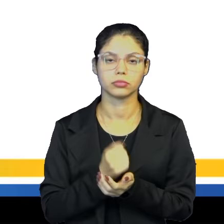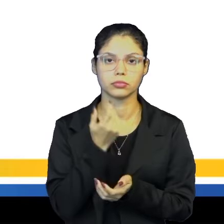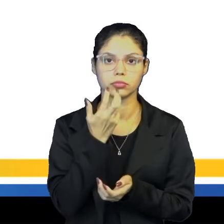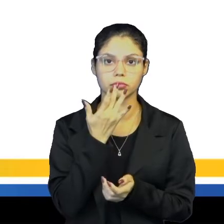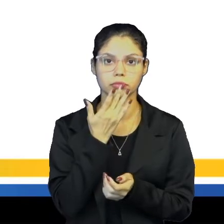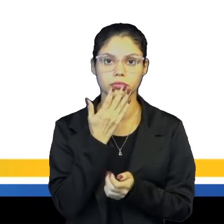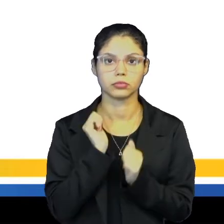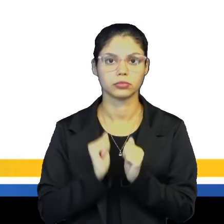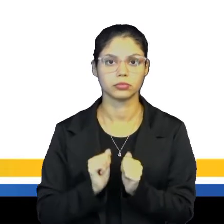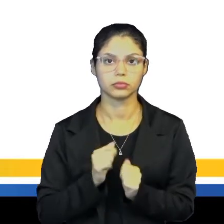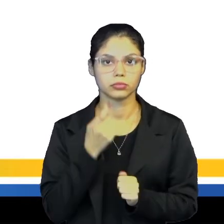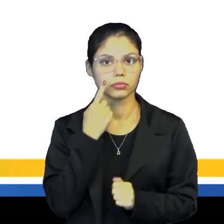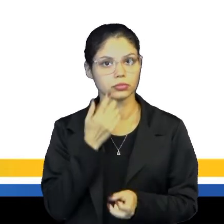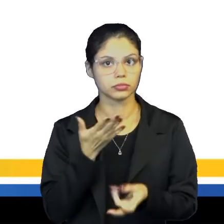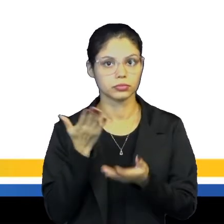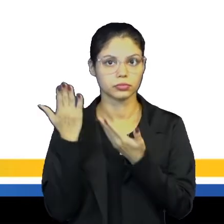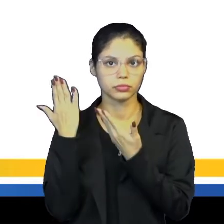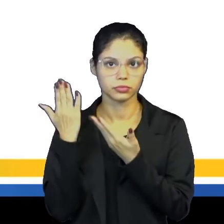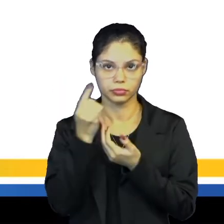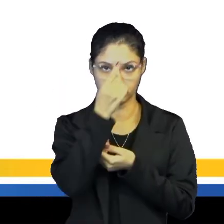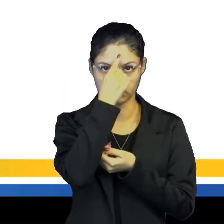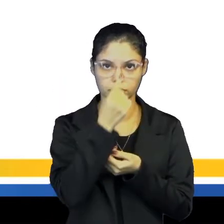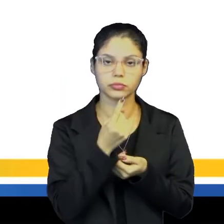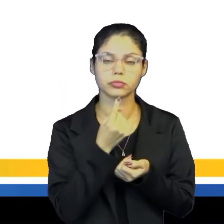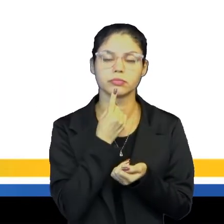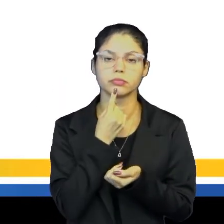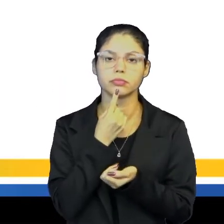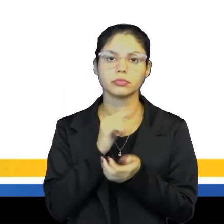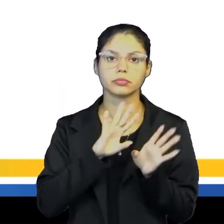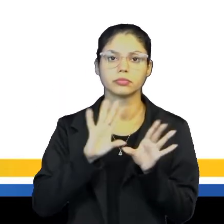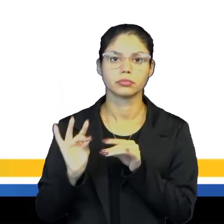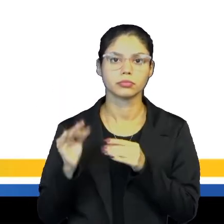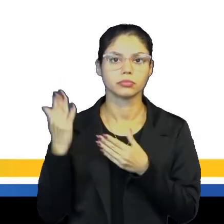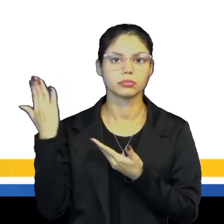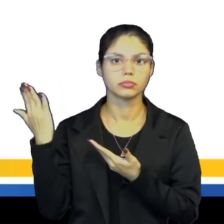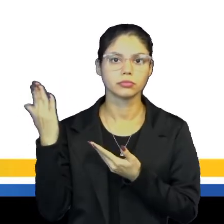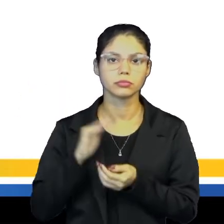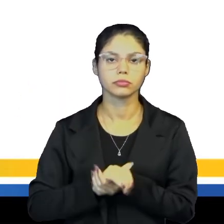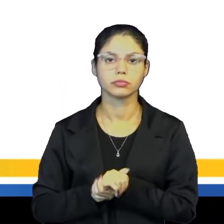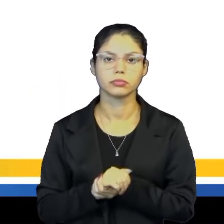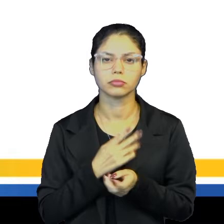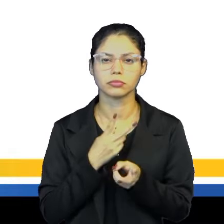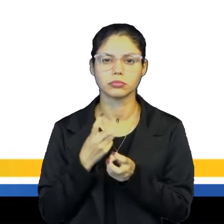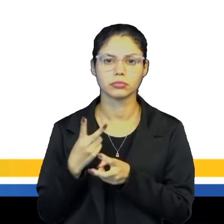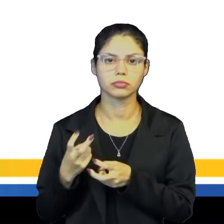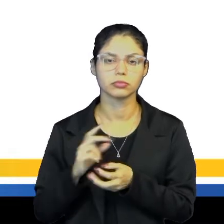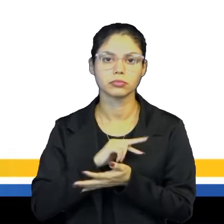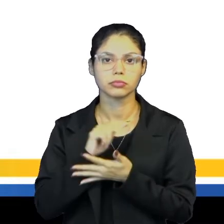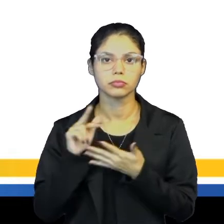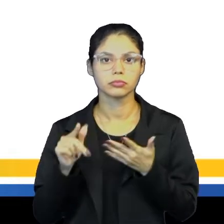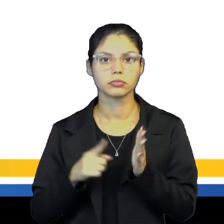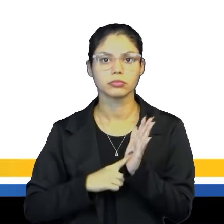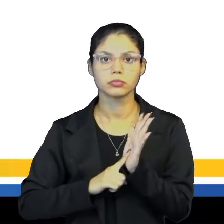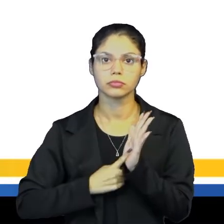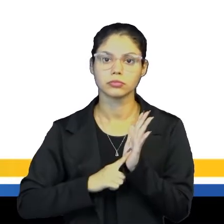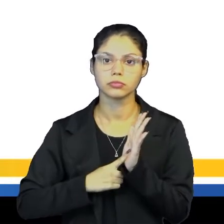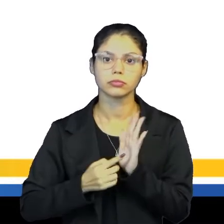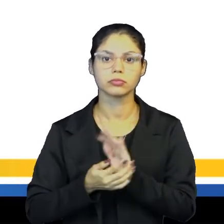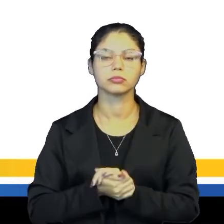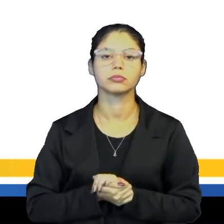como a gente pode observar nessa imagem que a gente trouxe aí, ó. Perceba que são vários pontos,